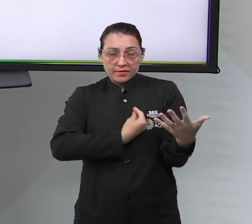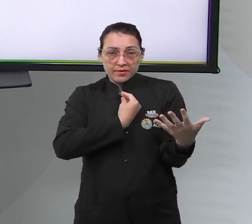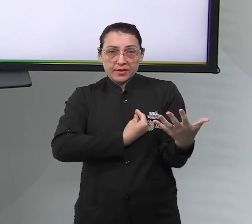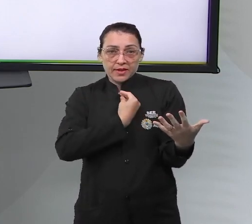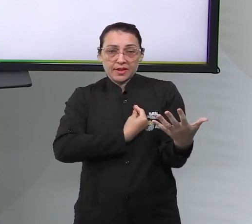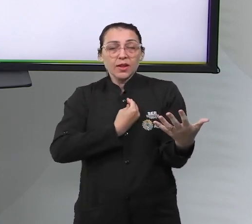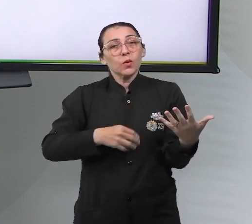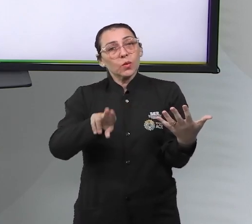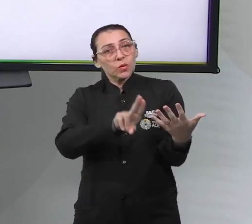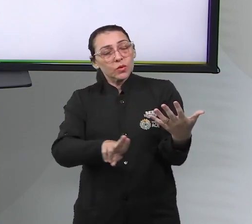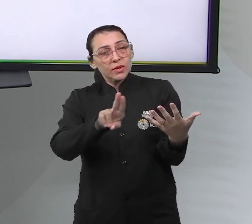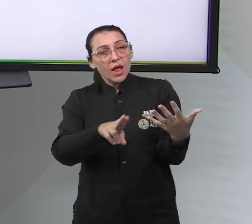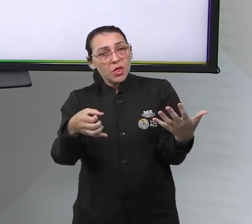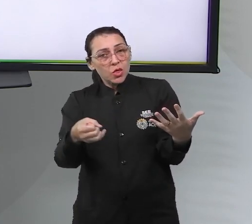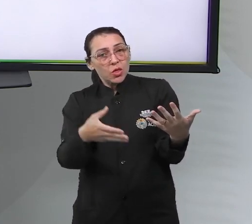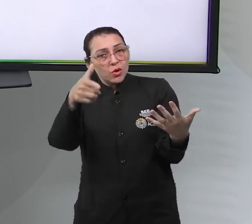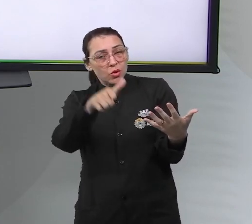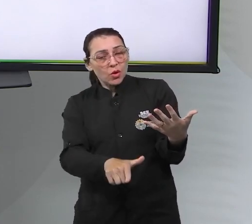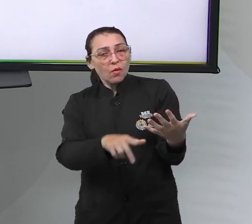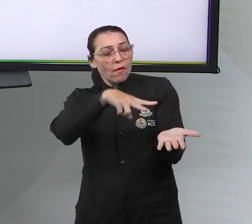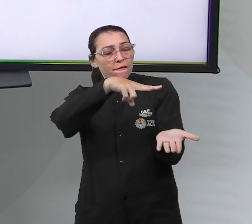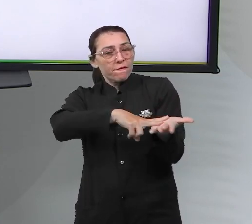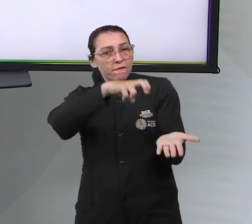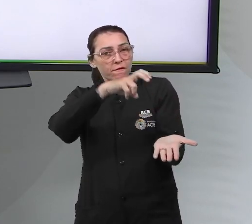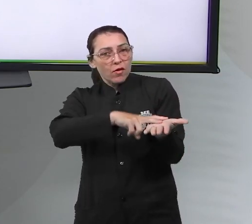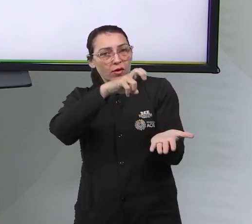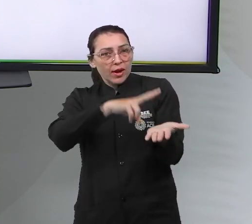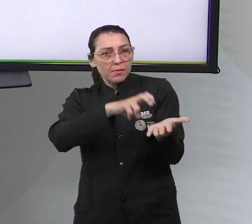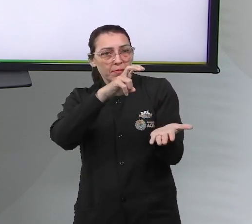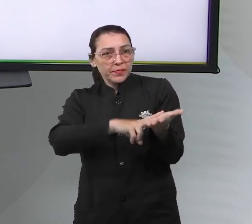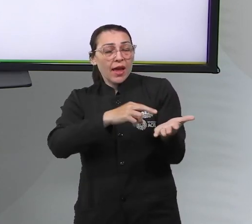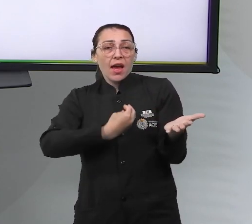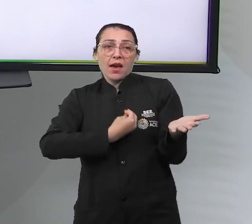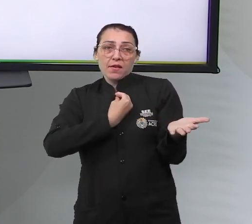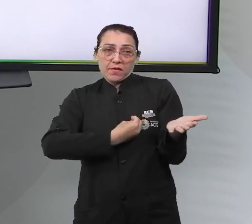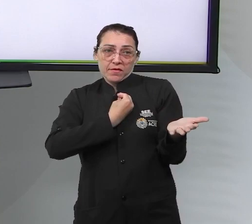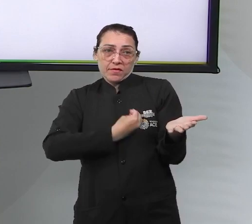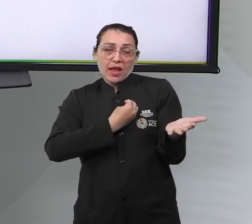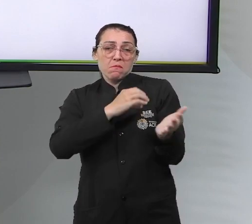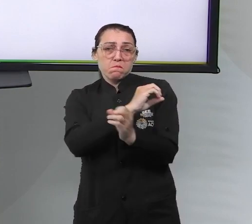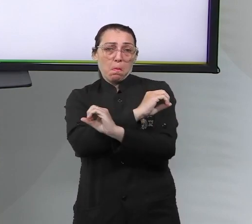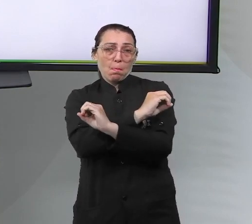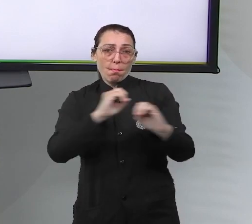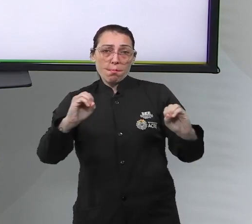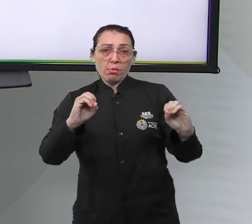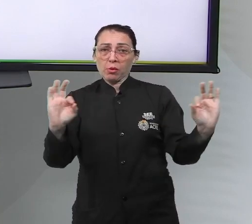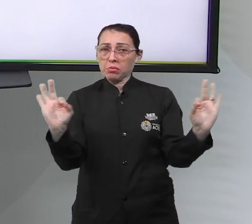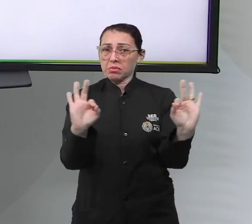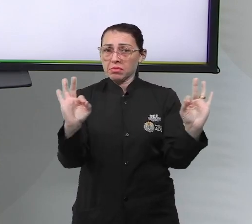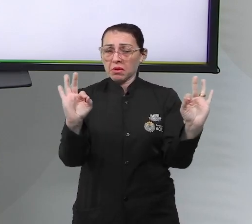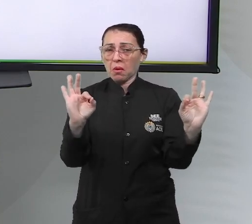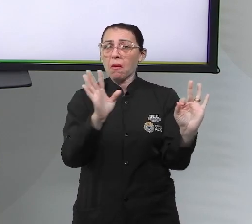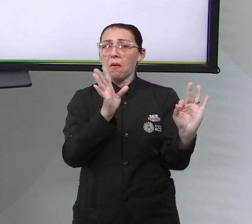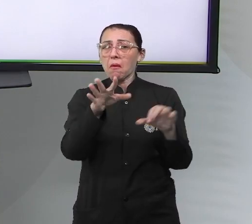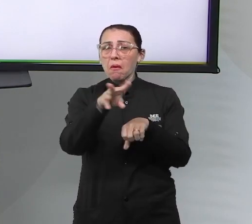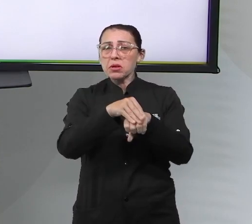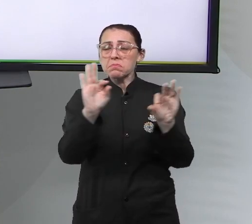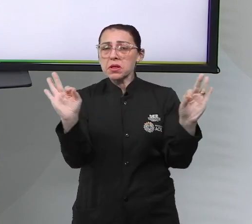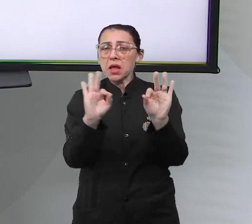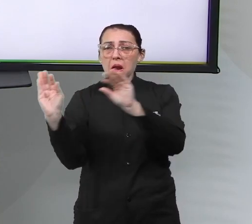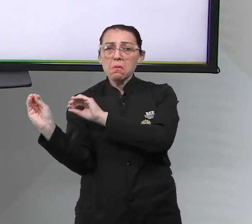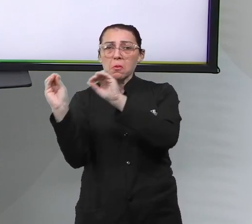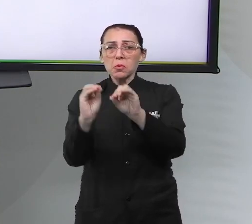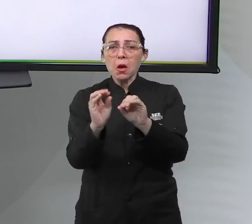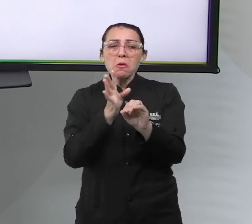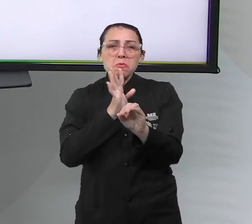delas, utilizando novamente um vocabulário vulgar, a vida delas está zerada, porque ela migrou